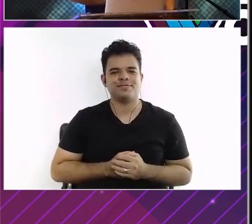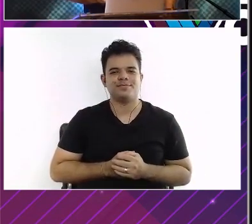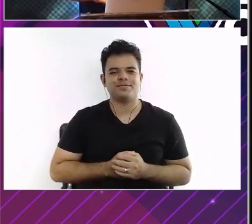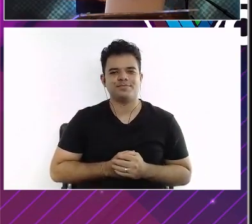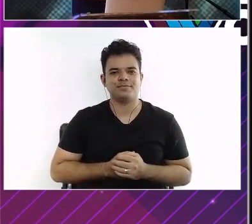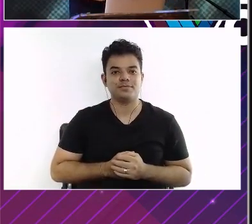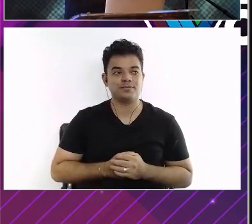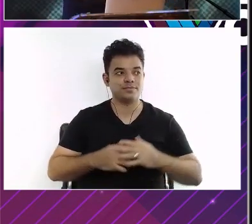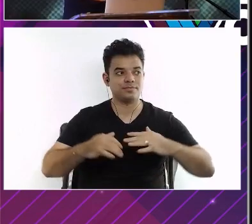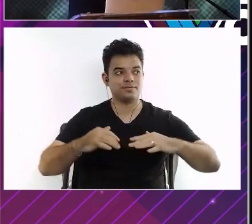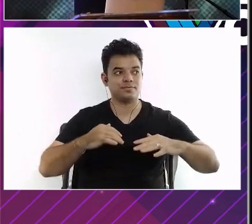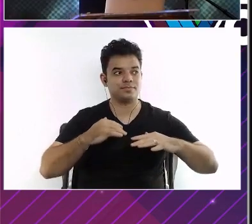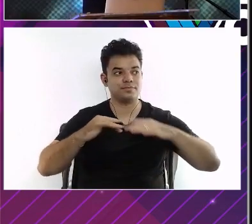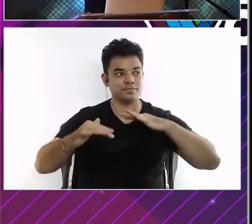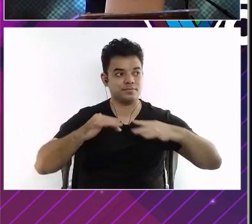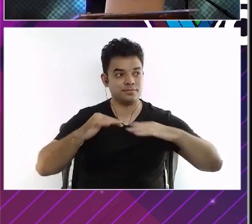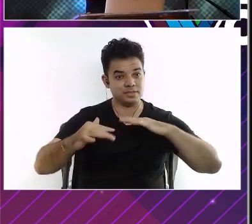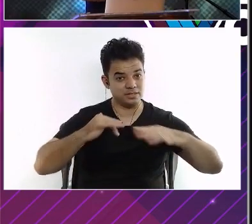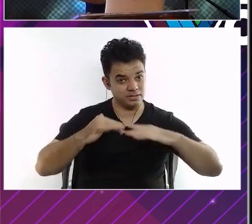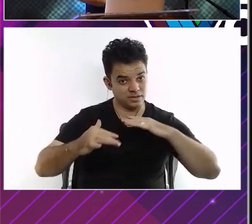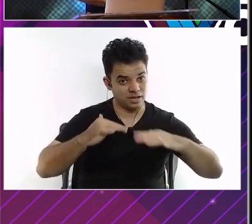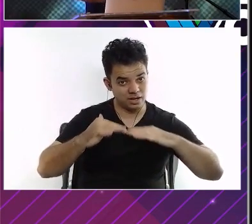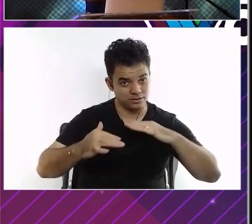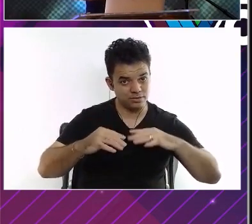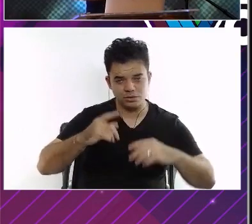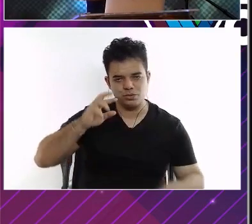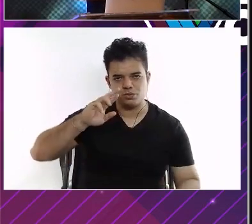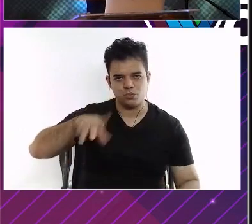Agile is not a fucking religion.